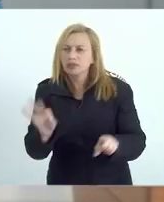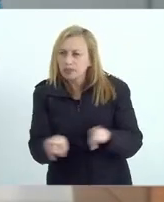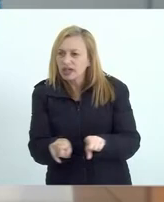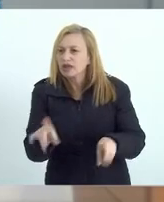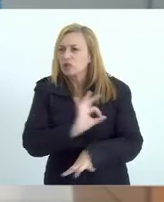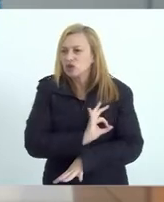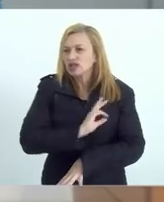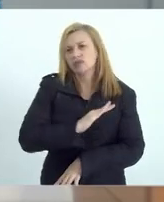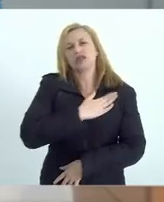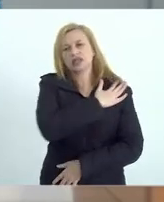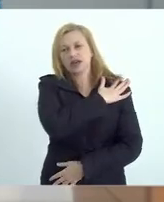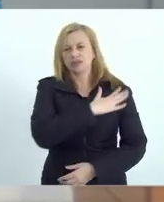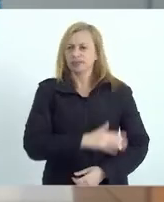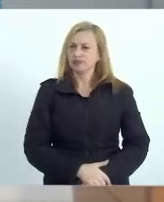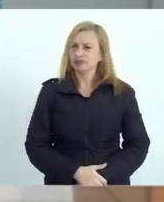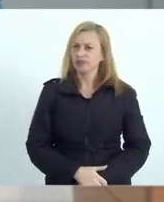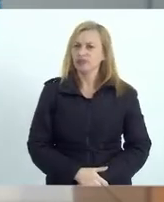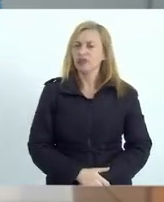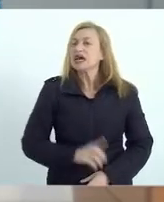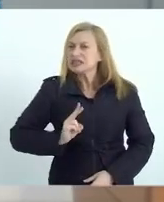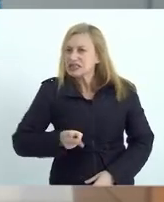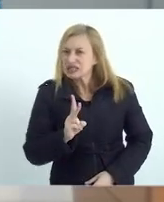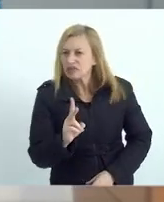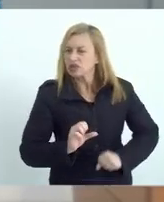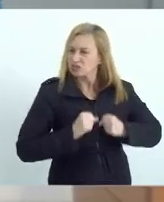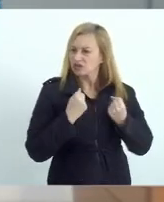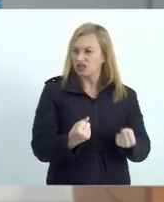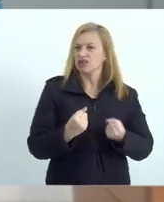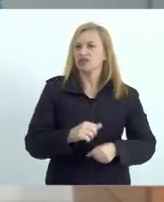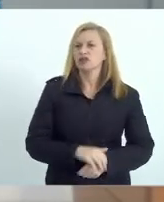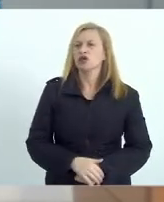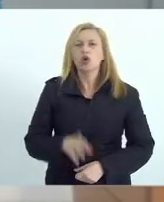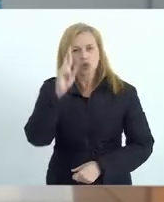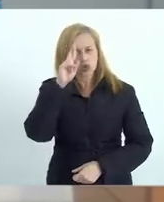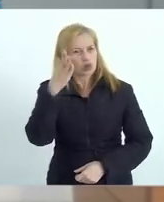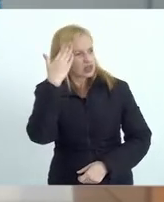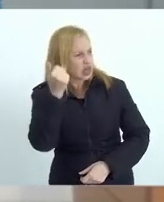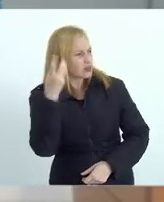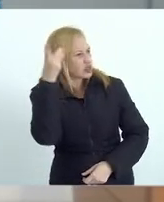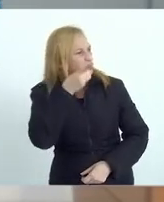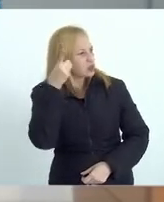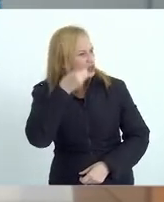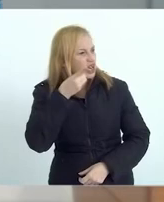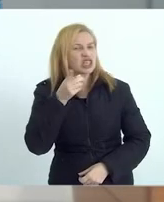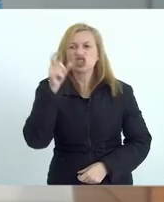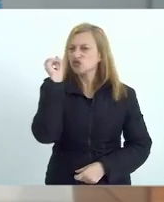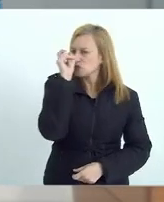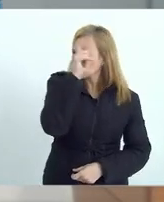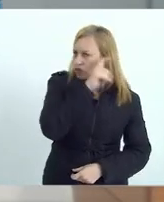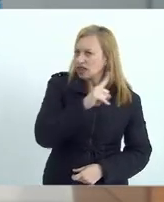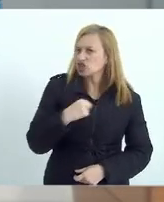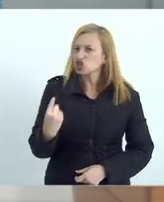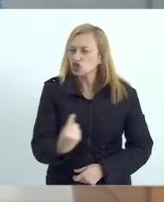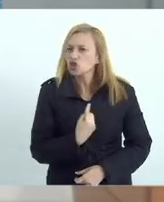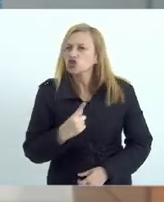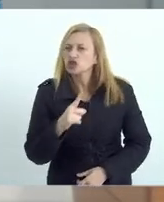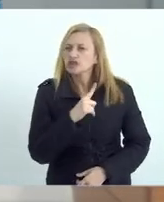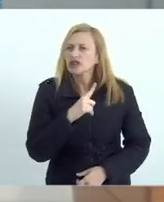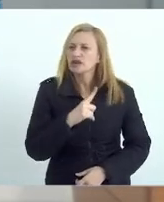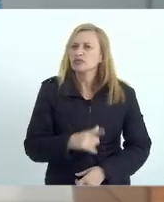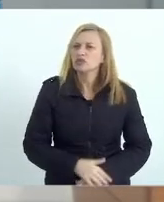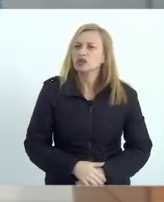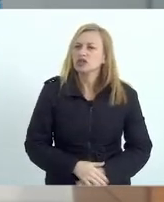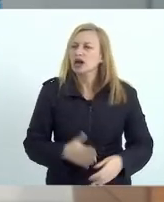militar eu sempre defendi ir O senhor sabe Deputado a dificuldade que nós tivemos